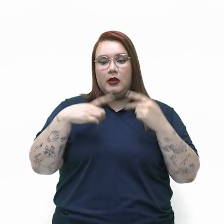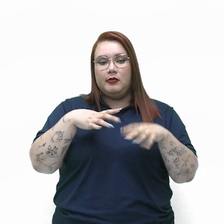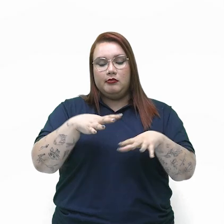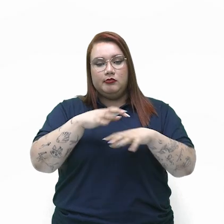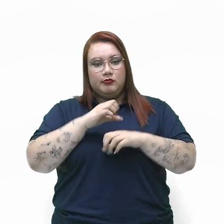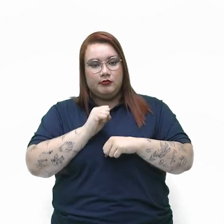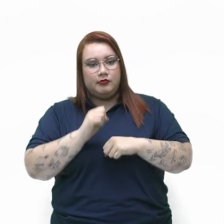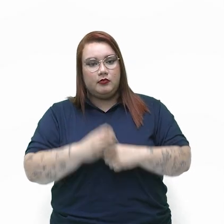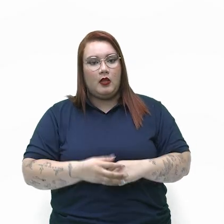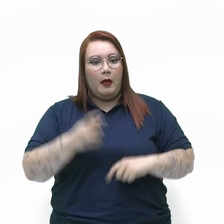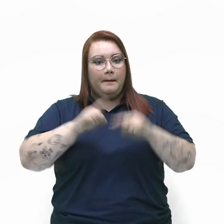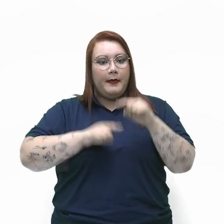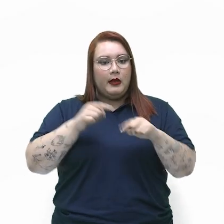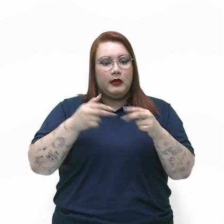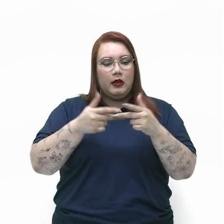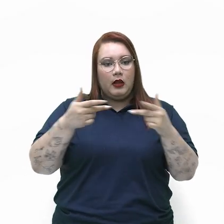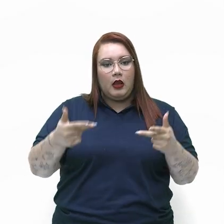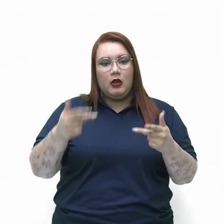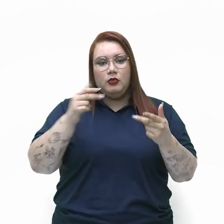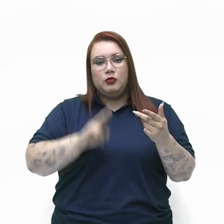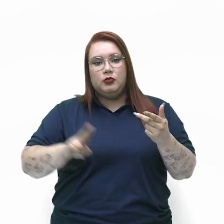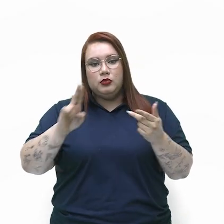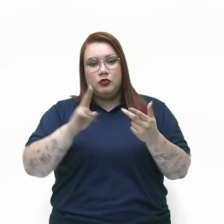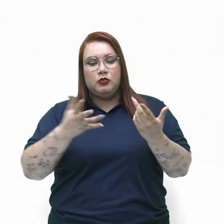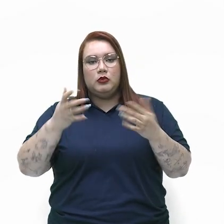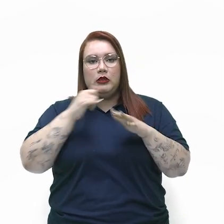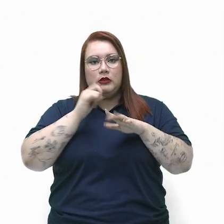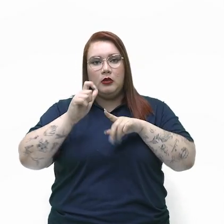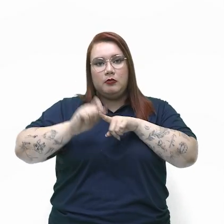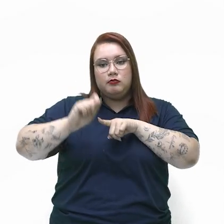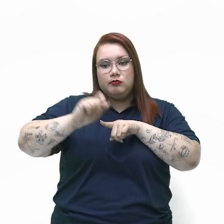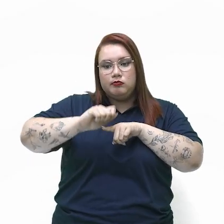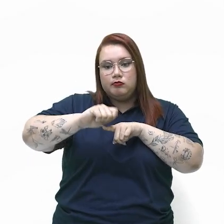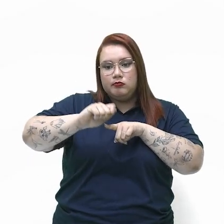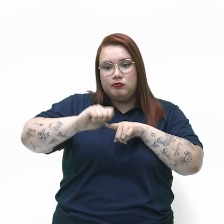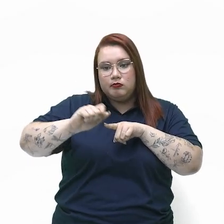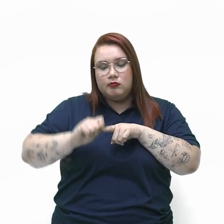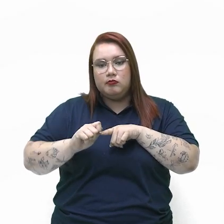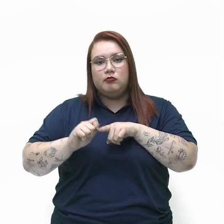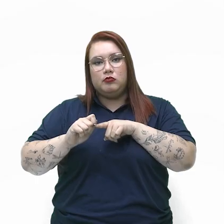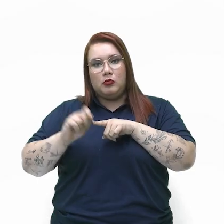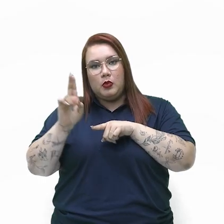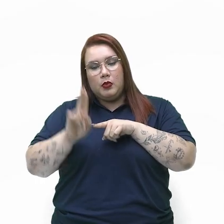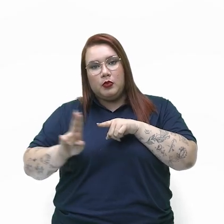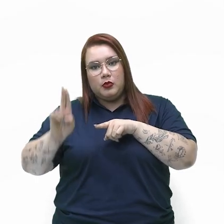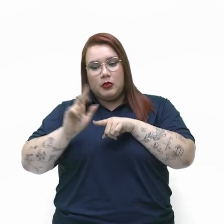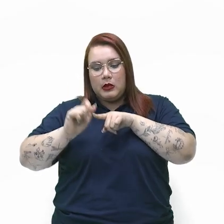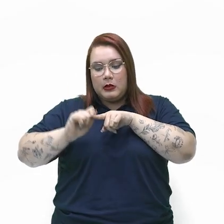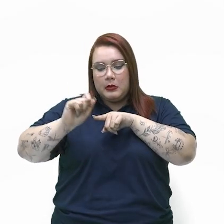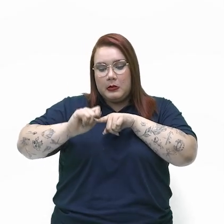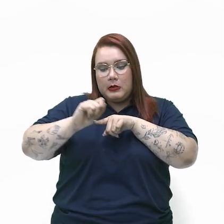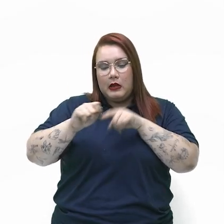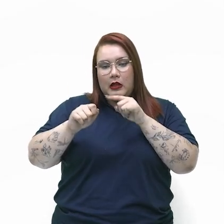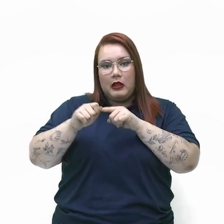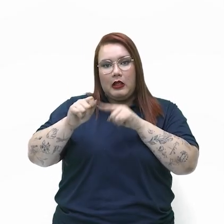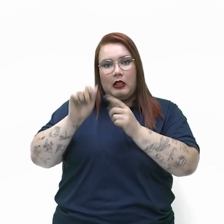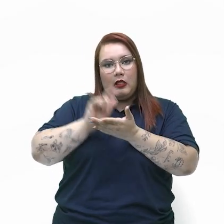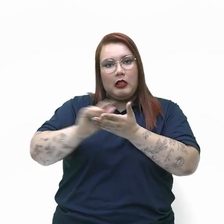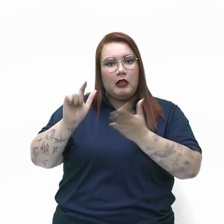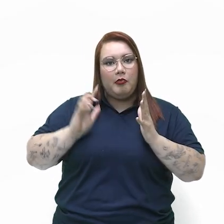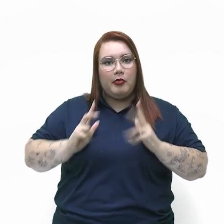sem esterilização, e aí a gente traz o caso da manicure, né? Quando usa aquele alicate ali para tirar a cutícula, se